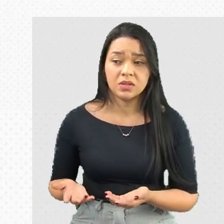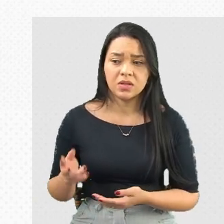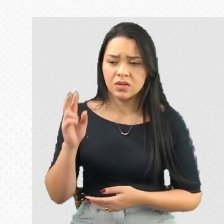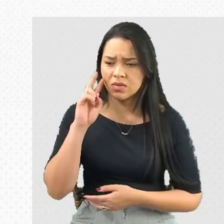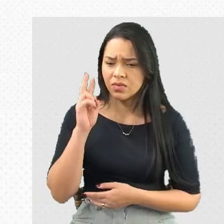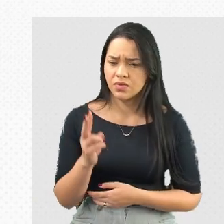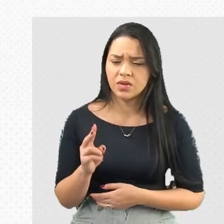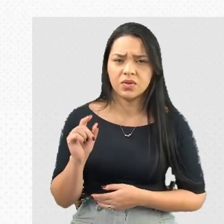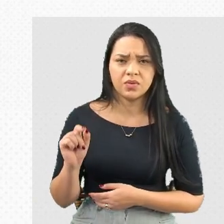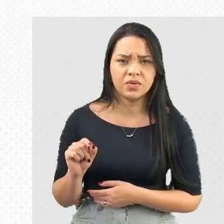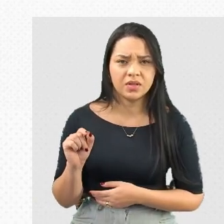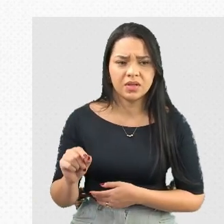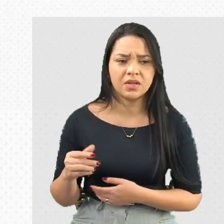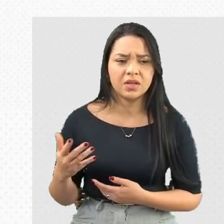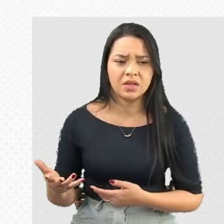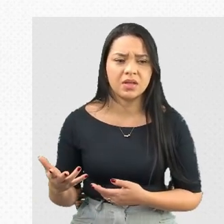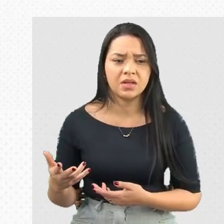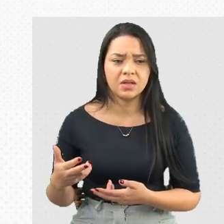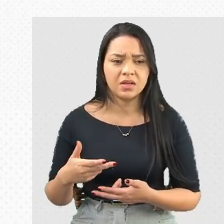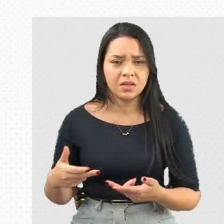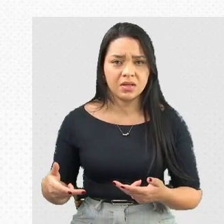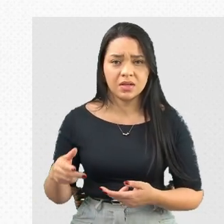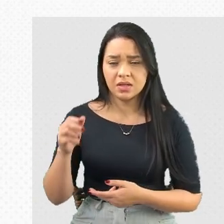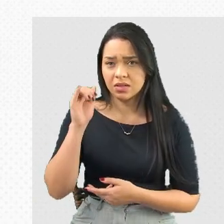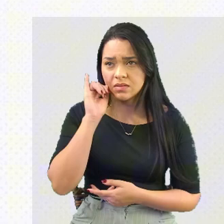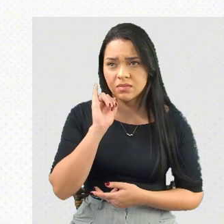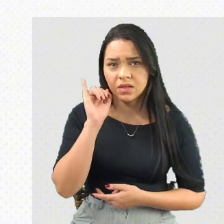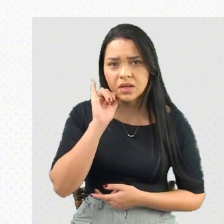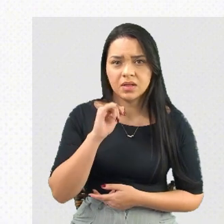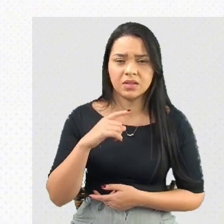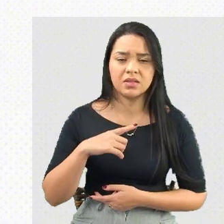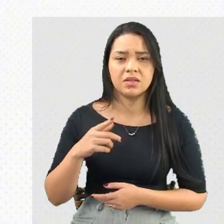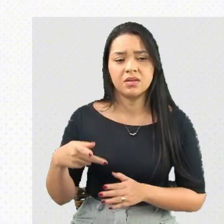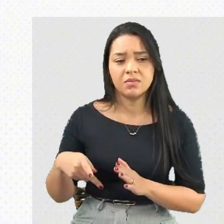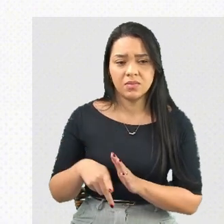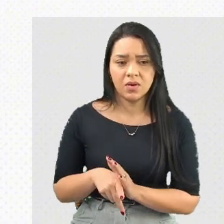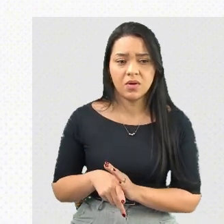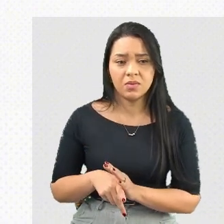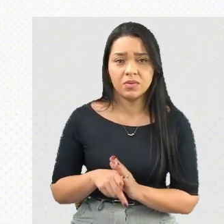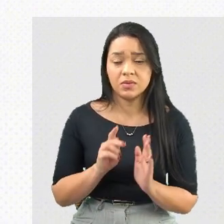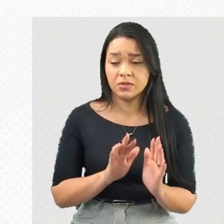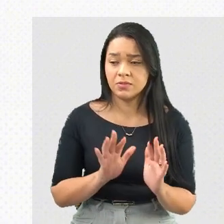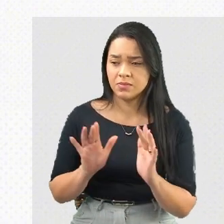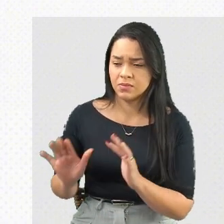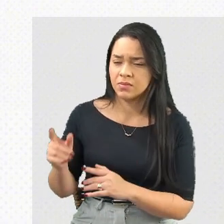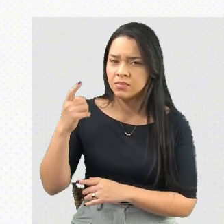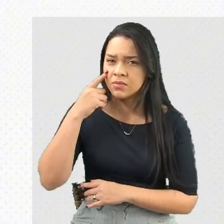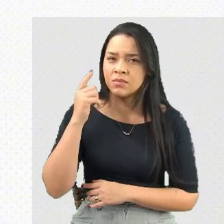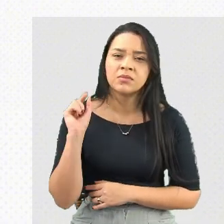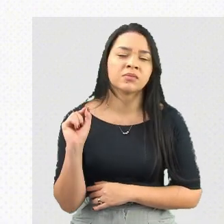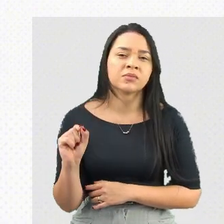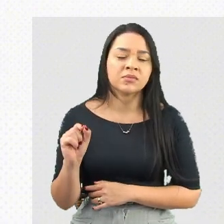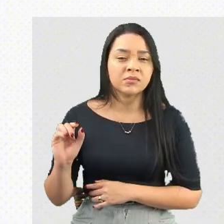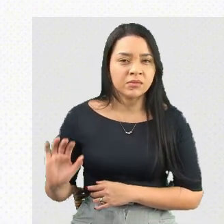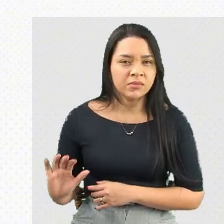né, para a situação mais exemplar da condição migrante, a gente pensa no que acontece, por exemplo, em